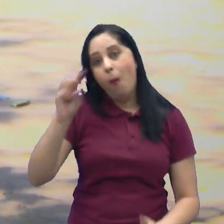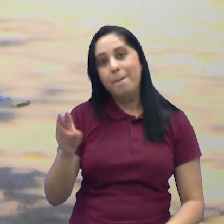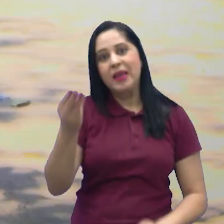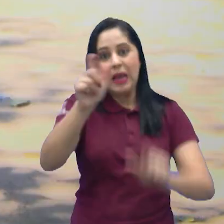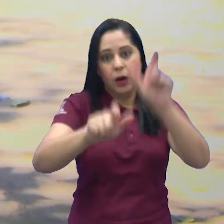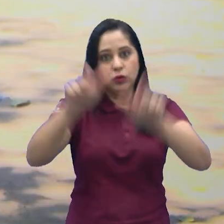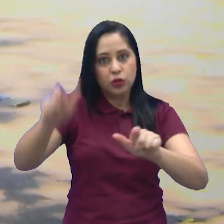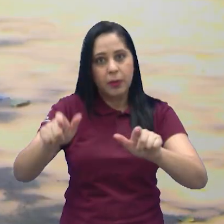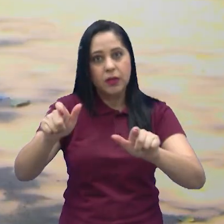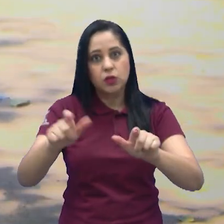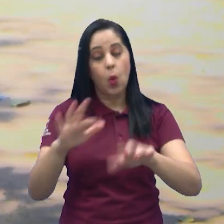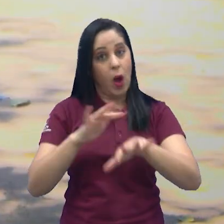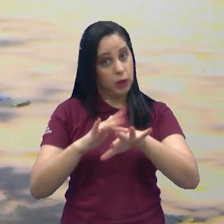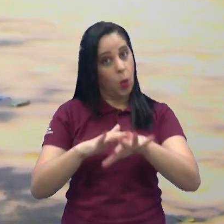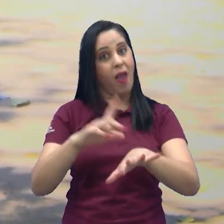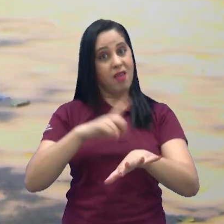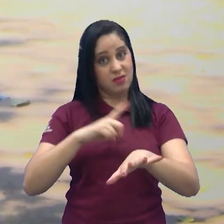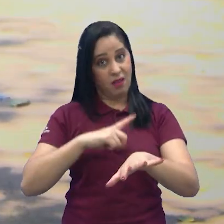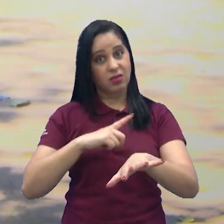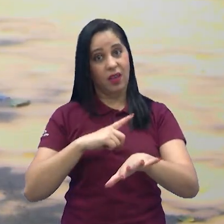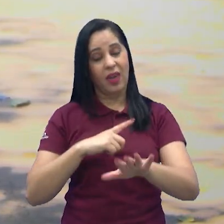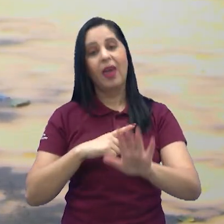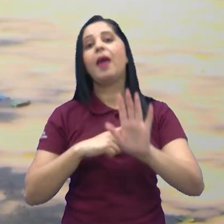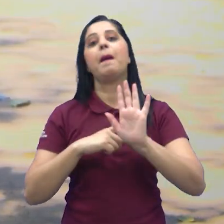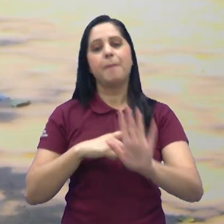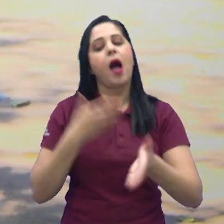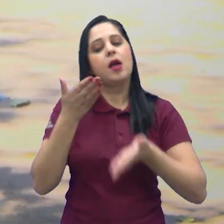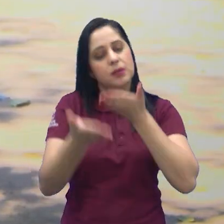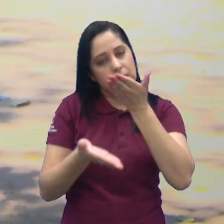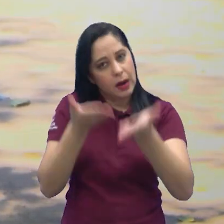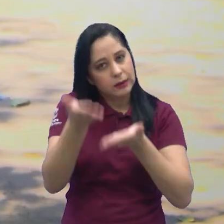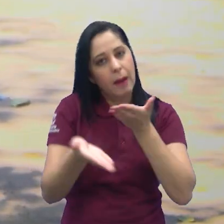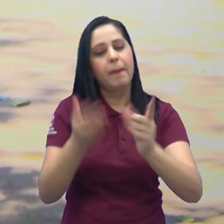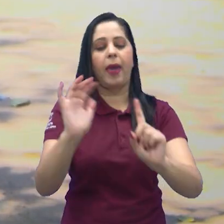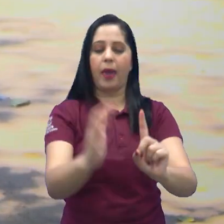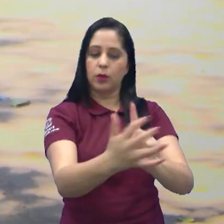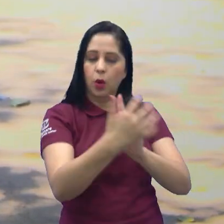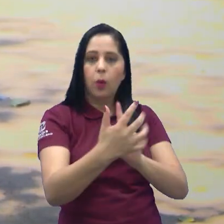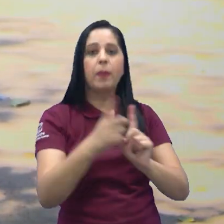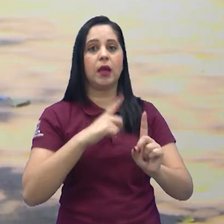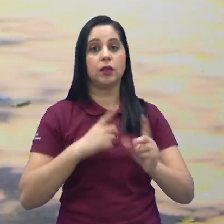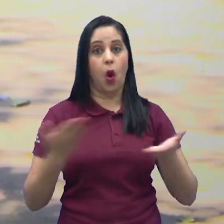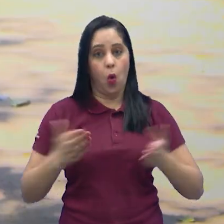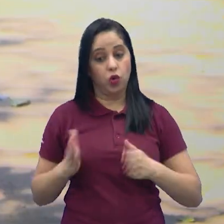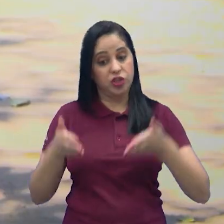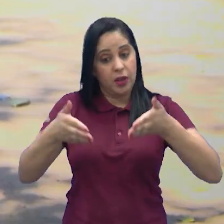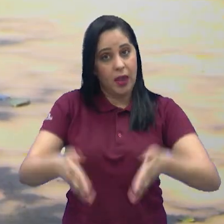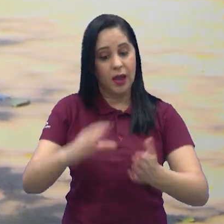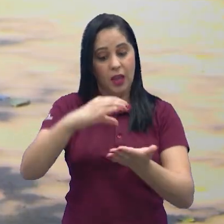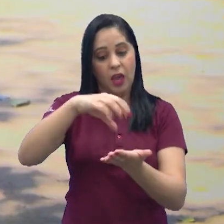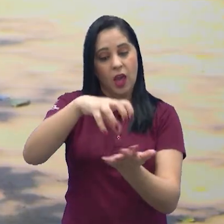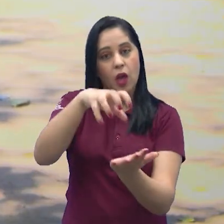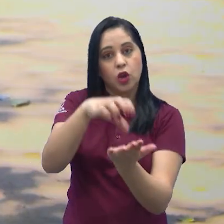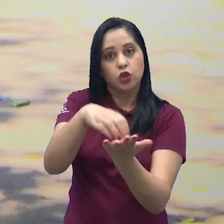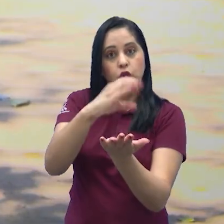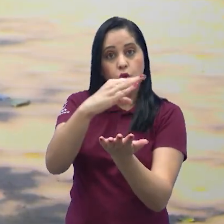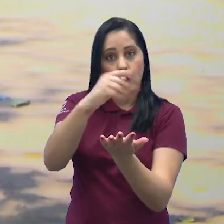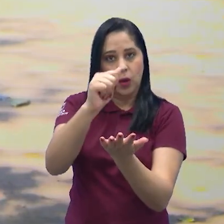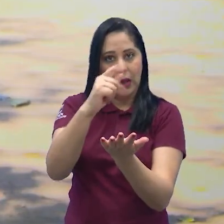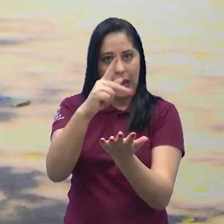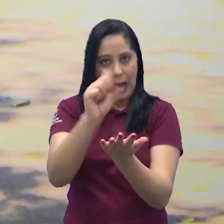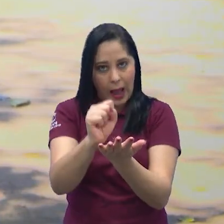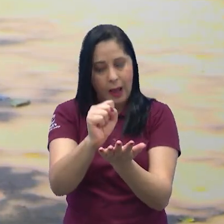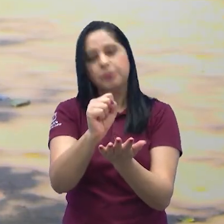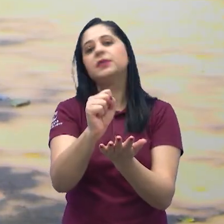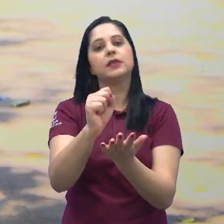convivem com a doença. Mas vale lembrar que ela tem tratamento e tem acolhimento, né? Hoje a gente veio aqui no CAPS da Zona Sul conversar com a Ângela Fontoura, que é coordenadora